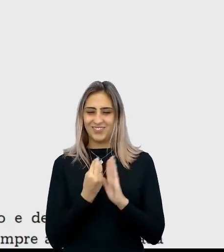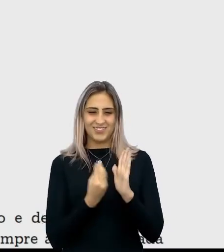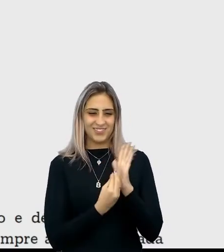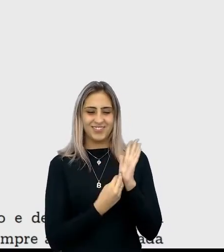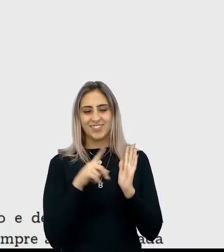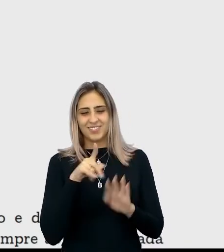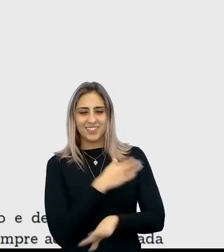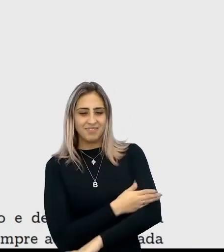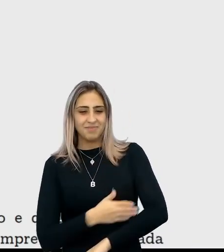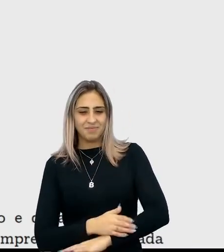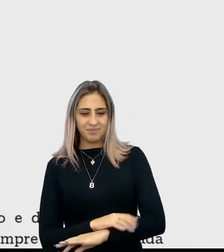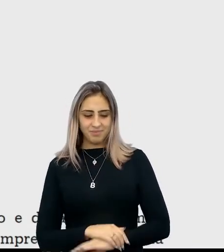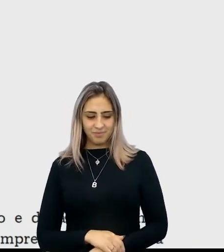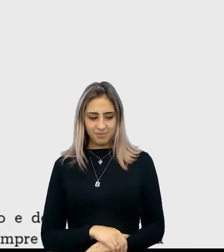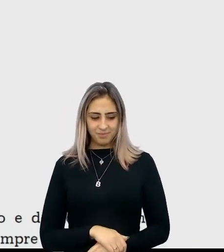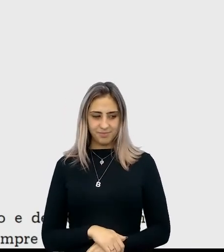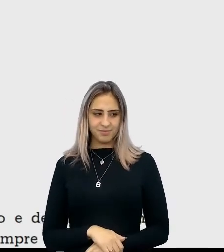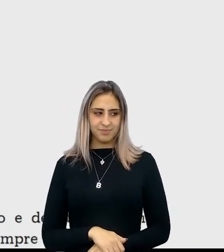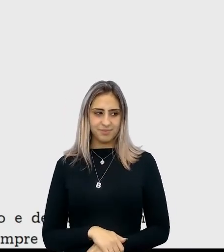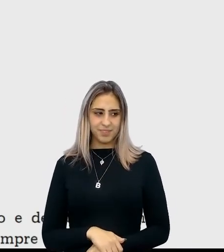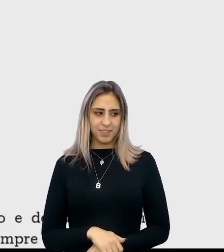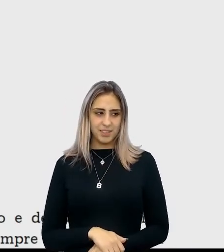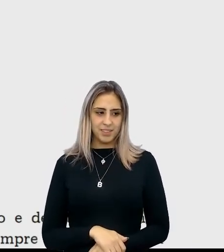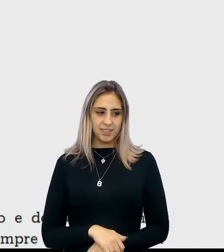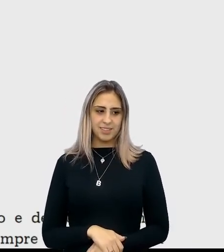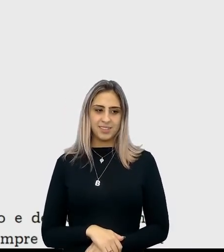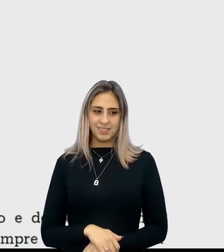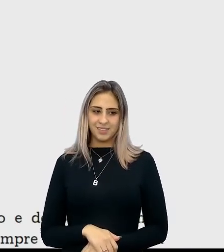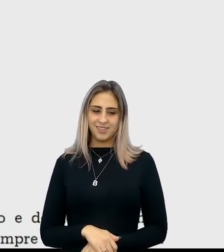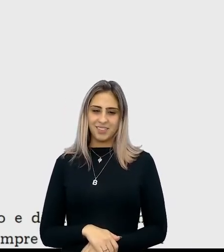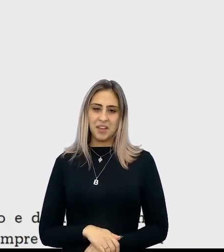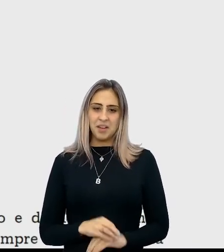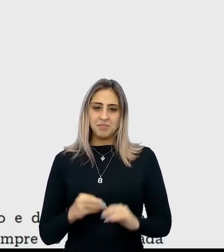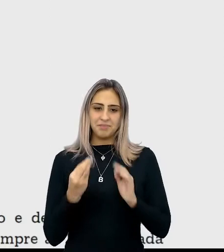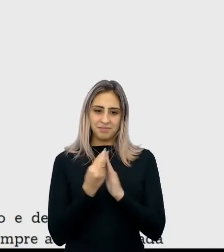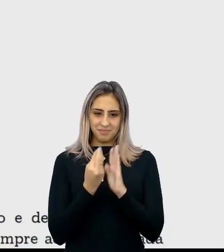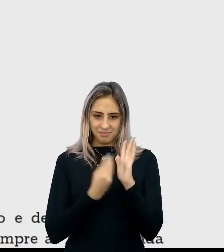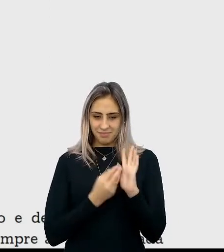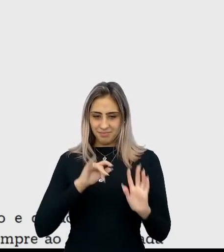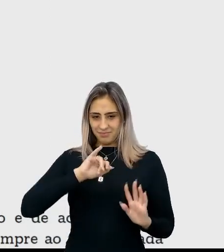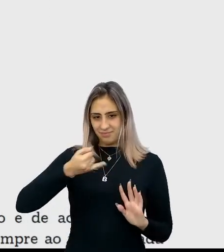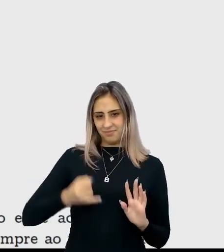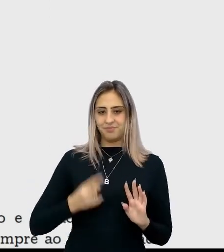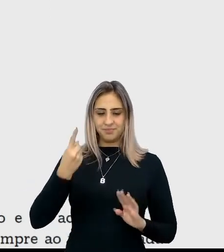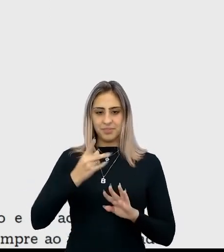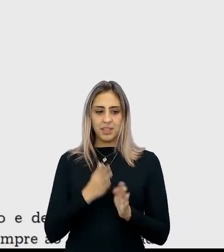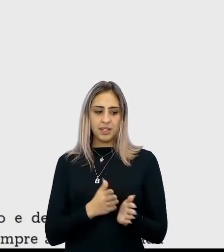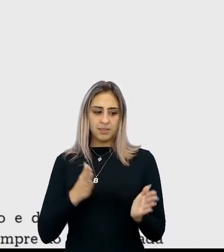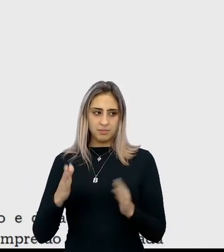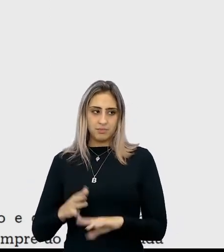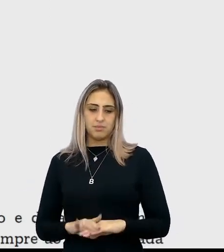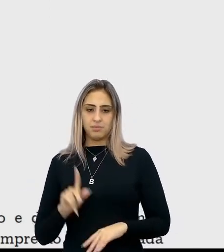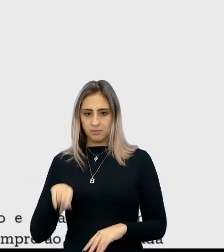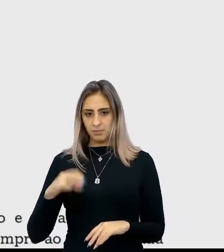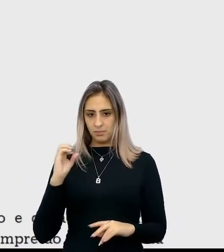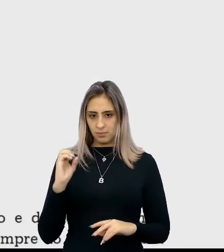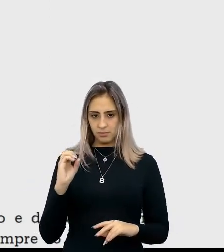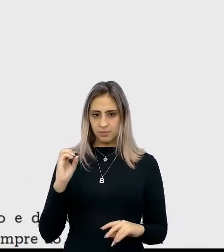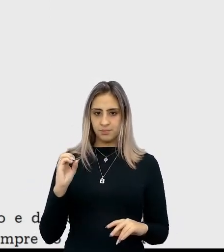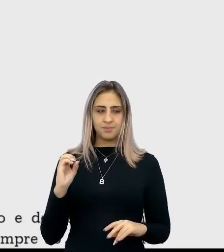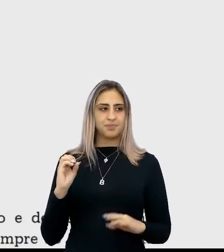o inicial com os 300 mil aí de capital. Então, os juros nesse primeiro momento é zero,